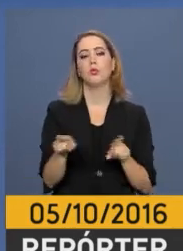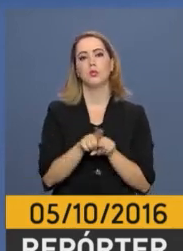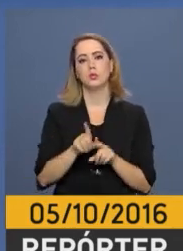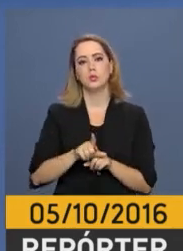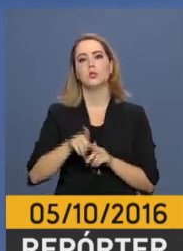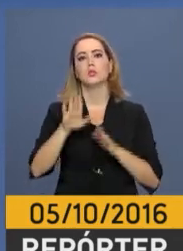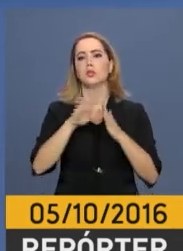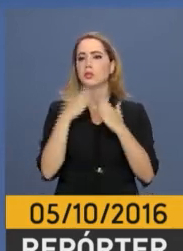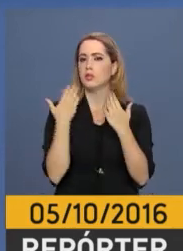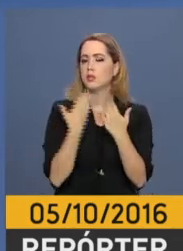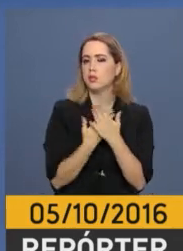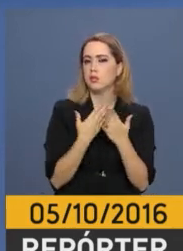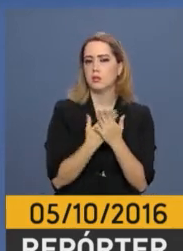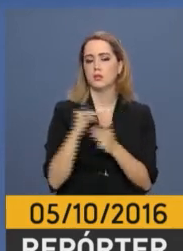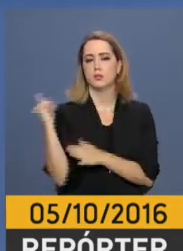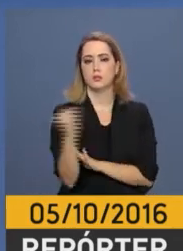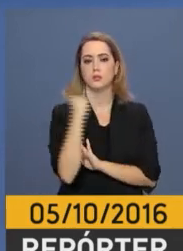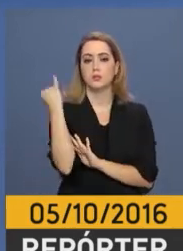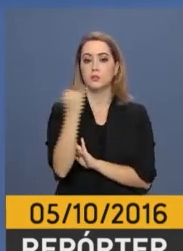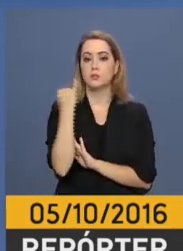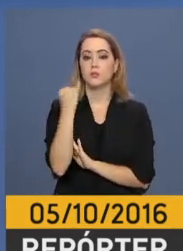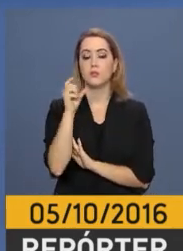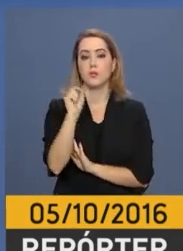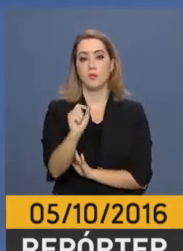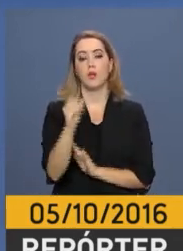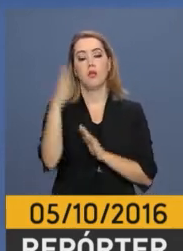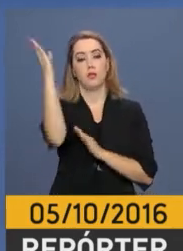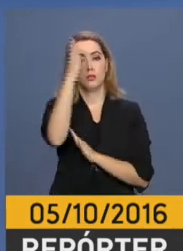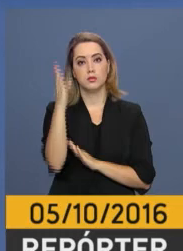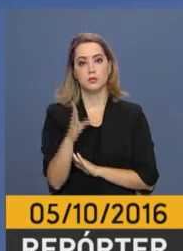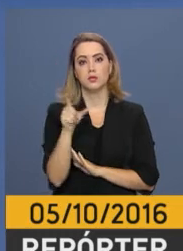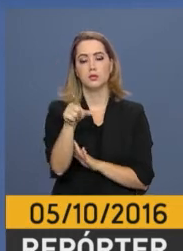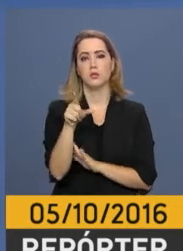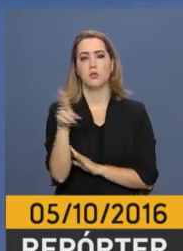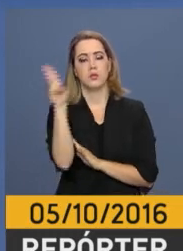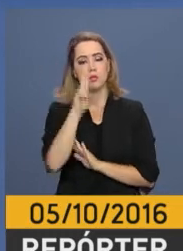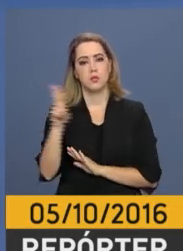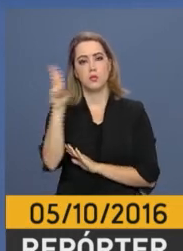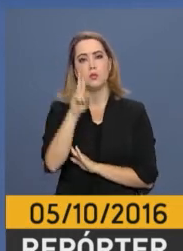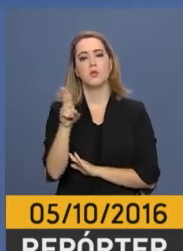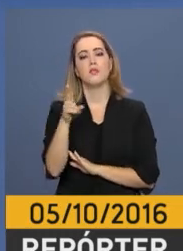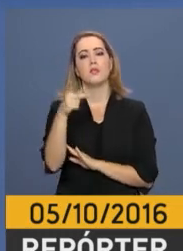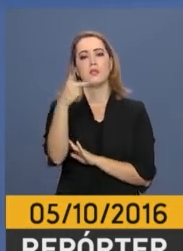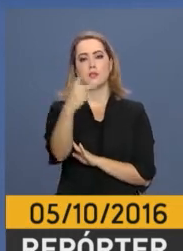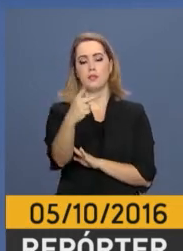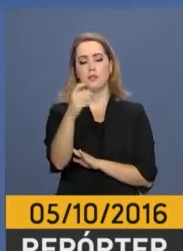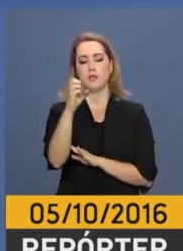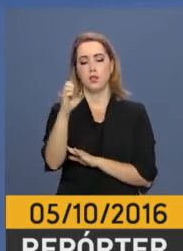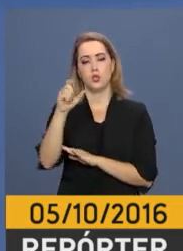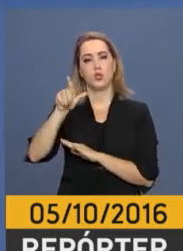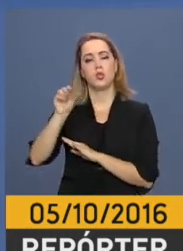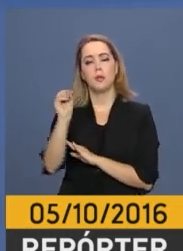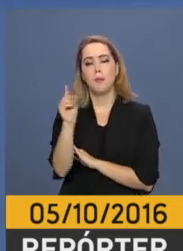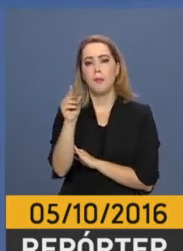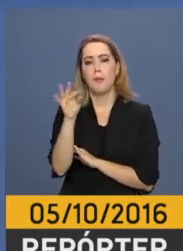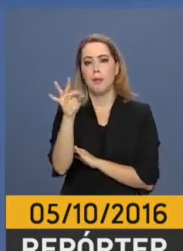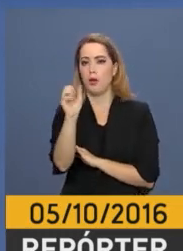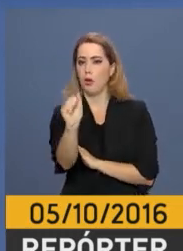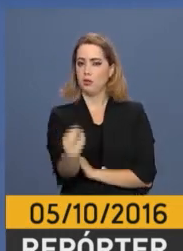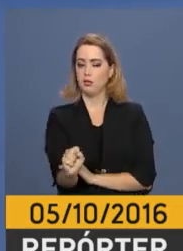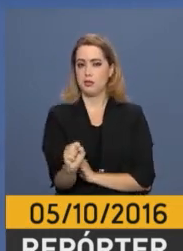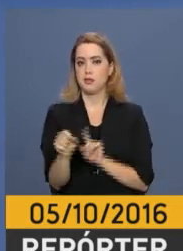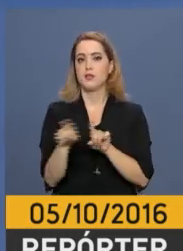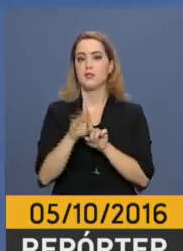importantes da feitos pela aqui no brasil pelo aniversário piloto promissor sesa victor que serviram de base inclusive